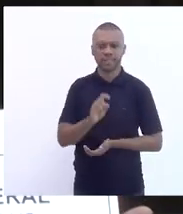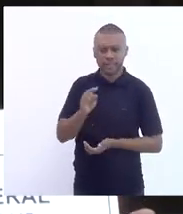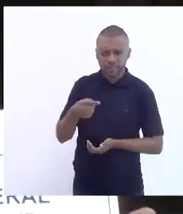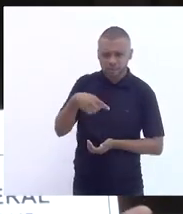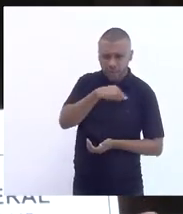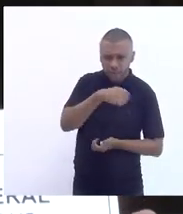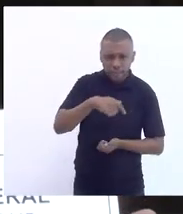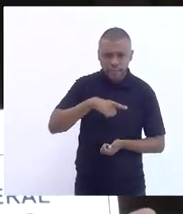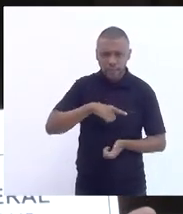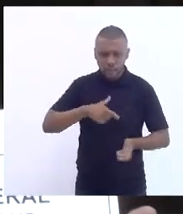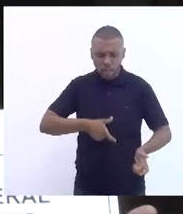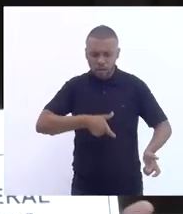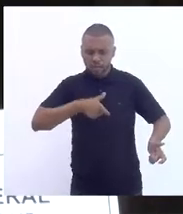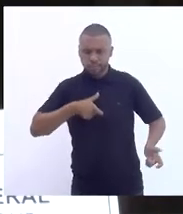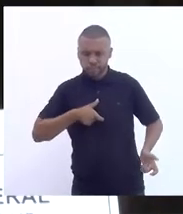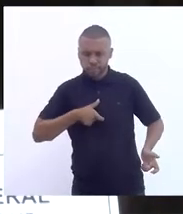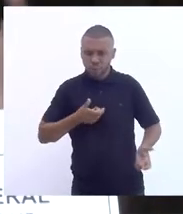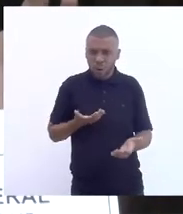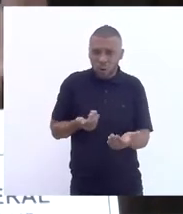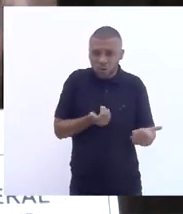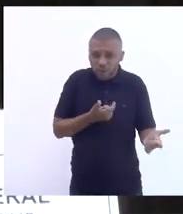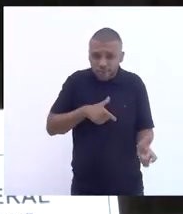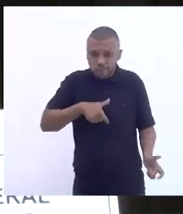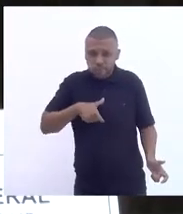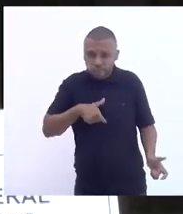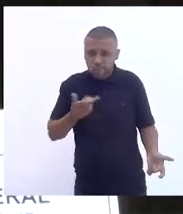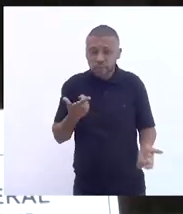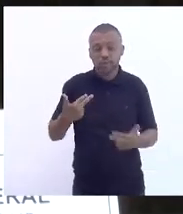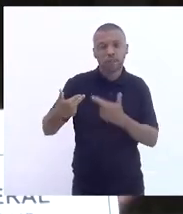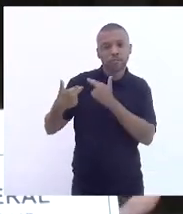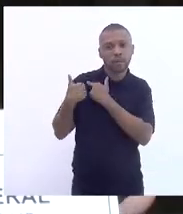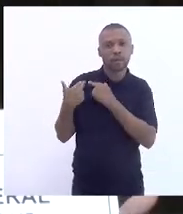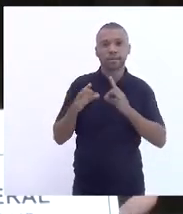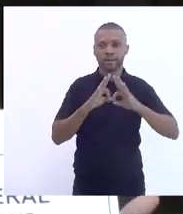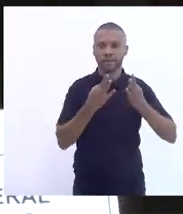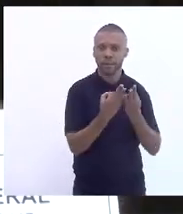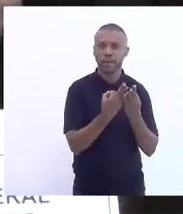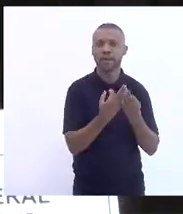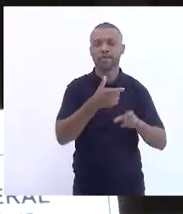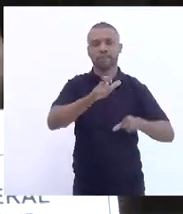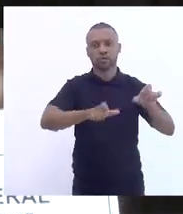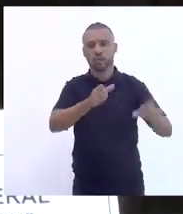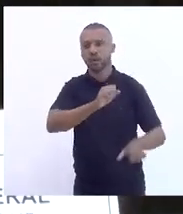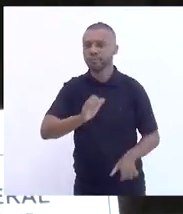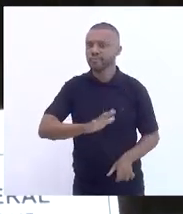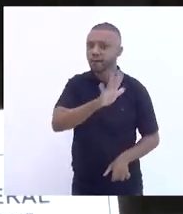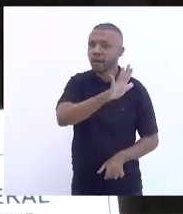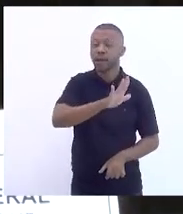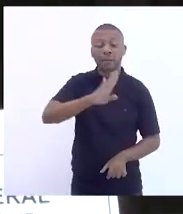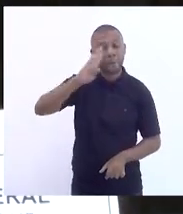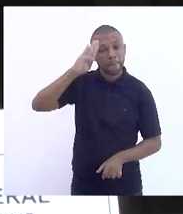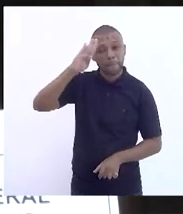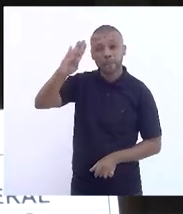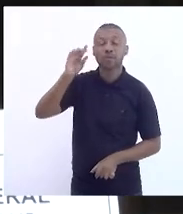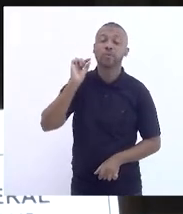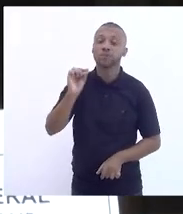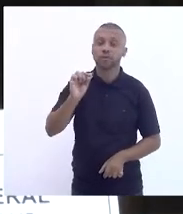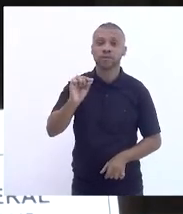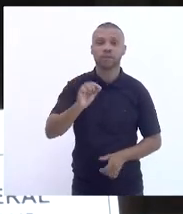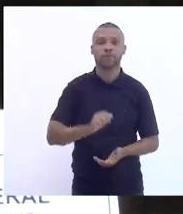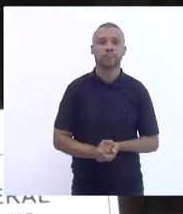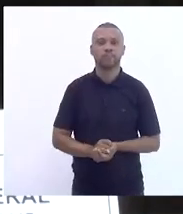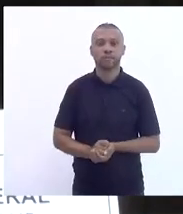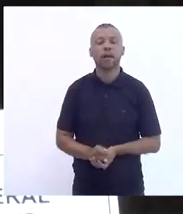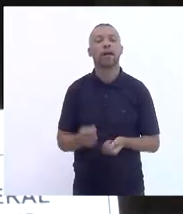nossos jovens carregando um fuzil isso não é responsabilidade aquelas famílias nem de favelado de faveladas e mais é